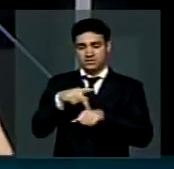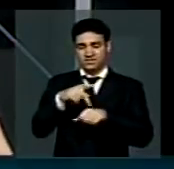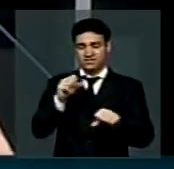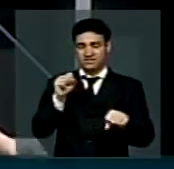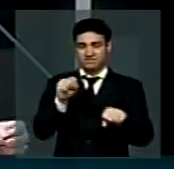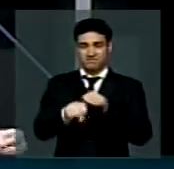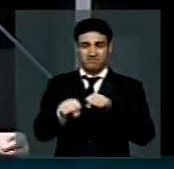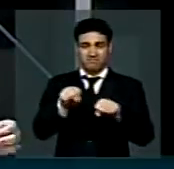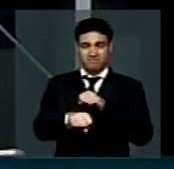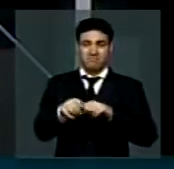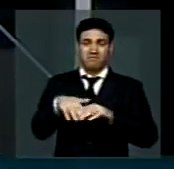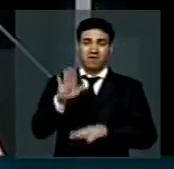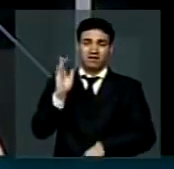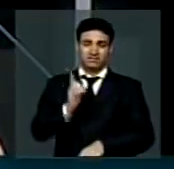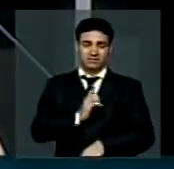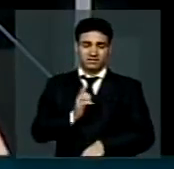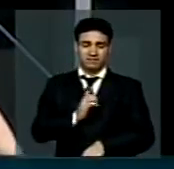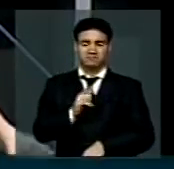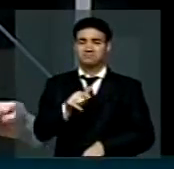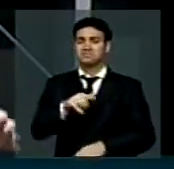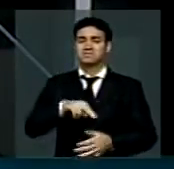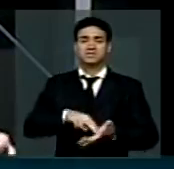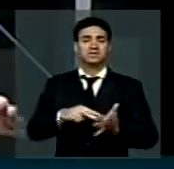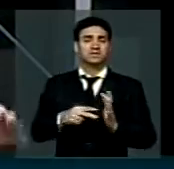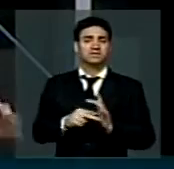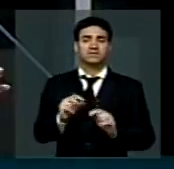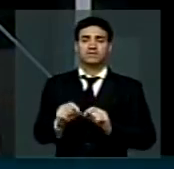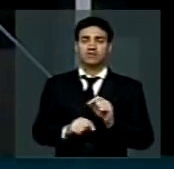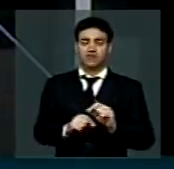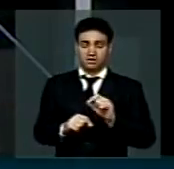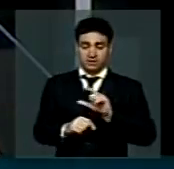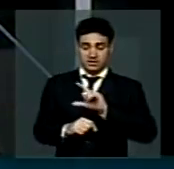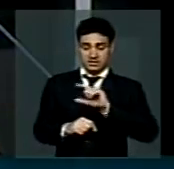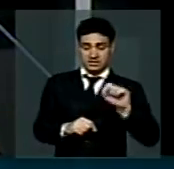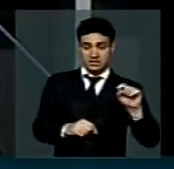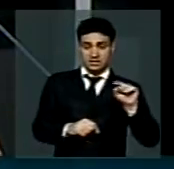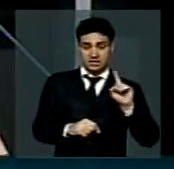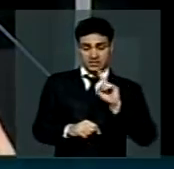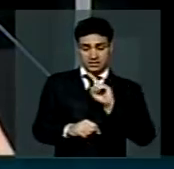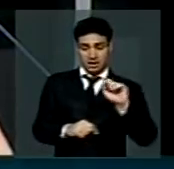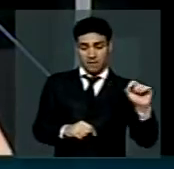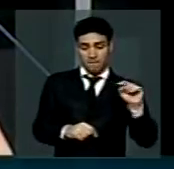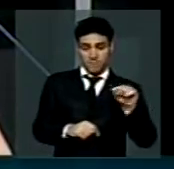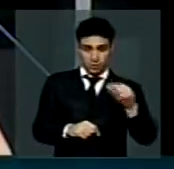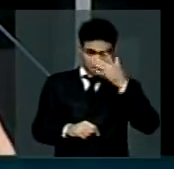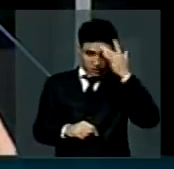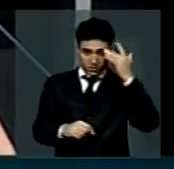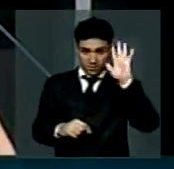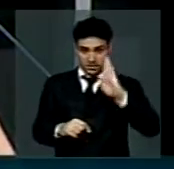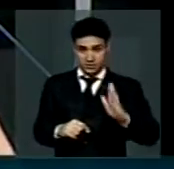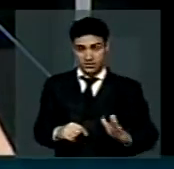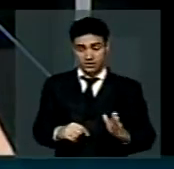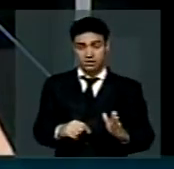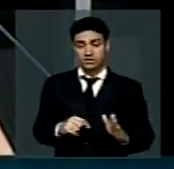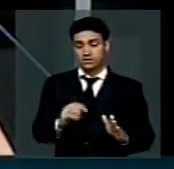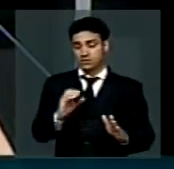homicídio. Isso significa dizer que cada 100 mil brasileiros, o crime faz